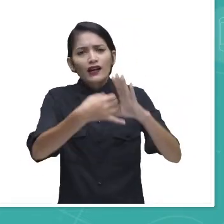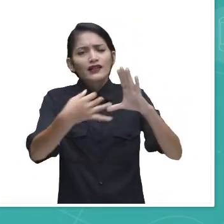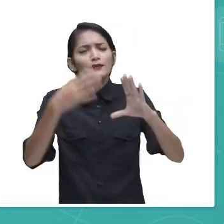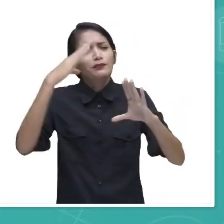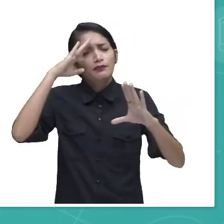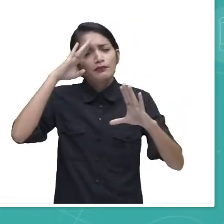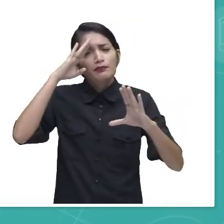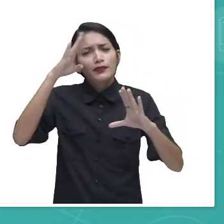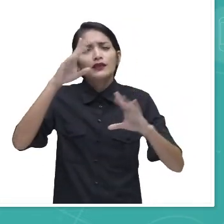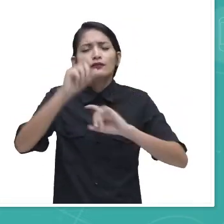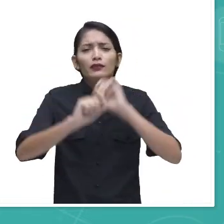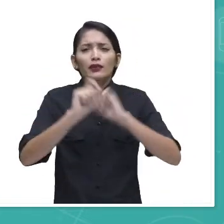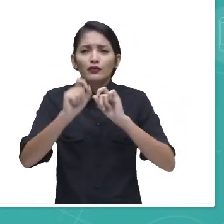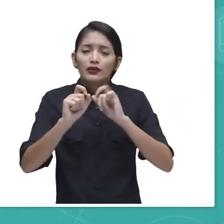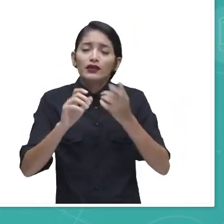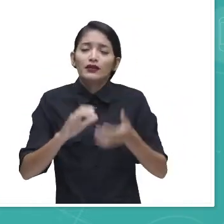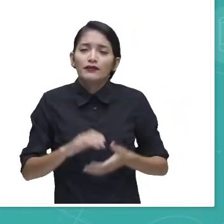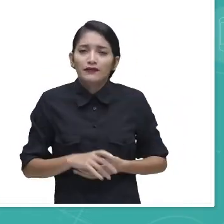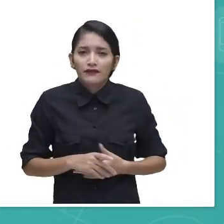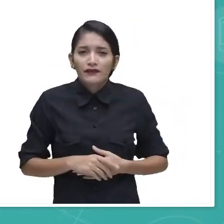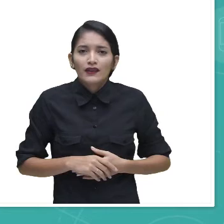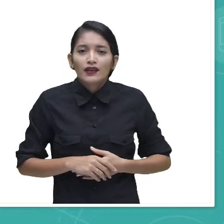principal da propaganda é essa.